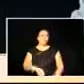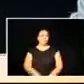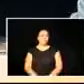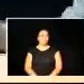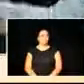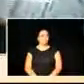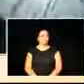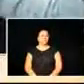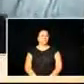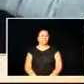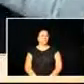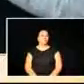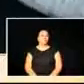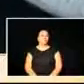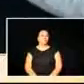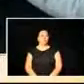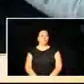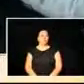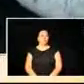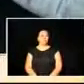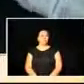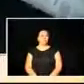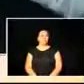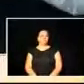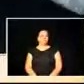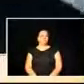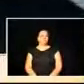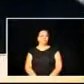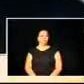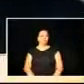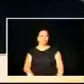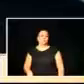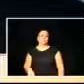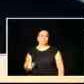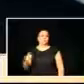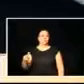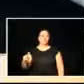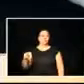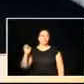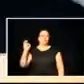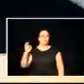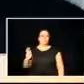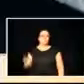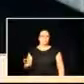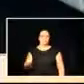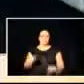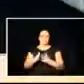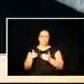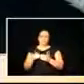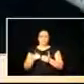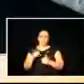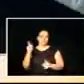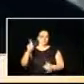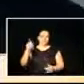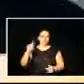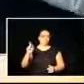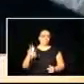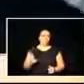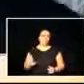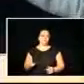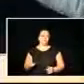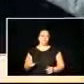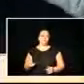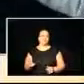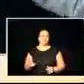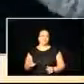e que vem 6% para cá achando que está fazendo um favor enorme. Não está fazendo favor nenhum, não. Está fazendo o mínimo